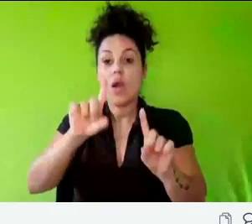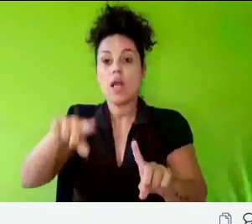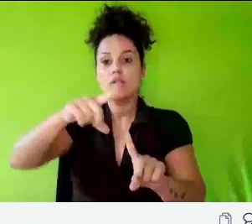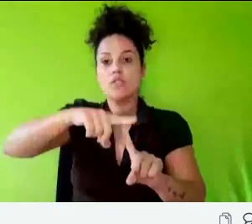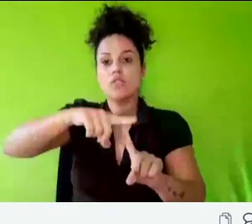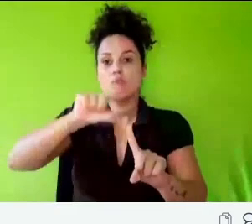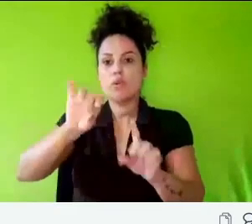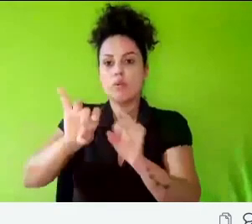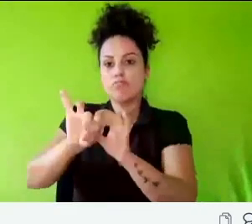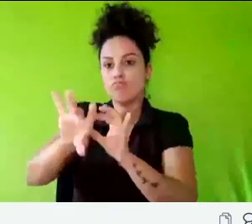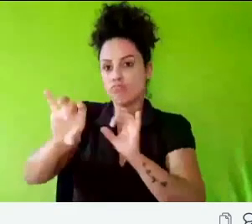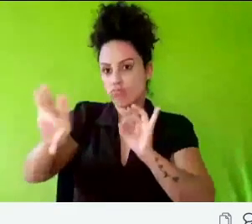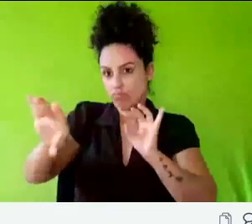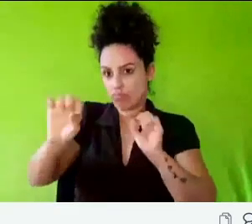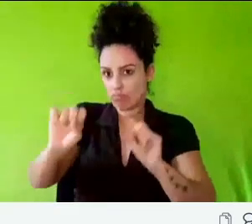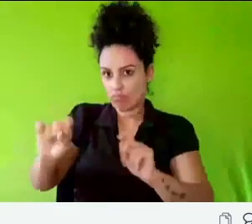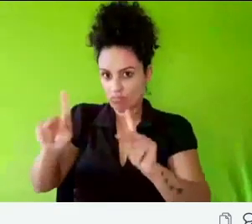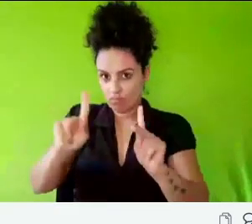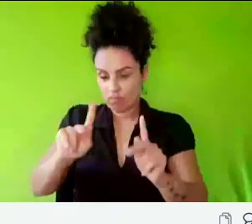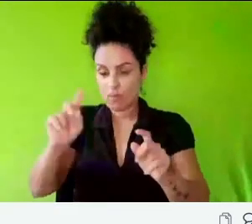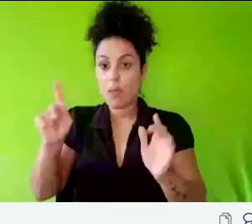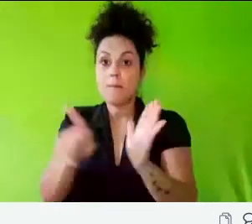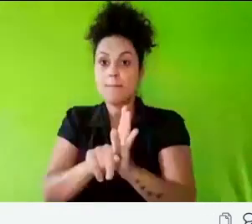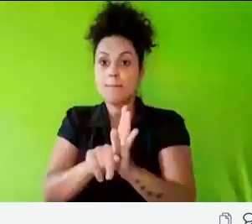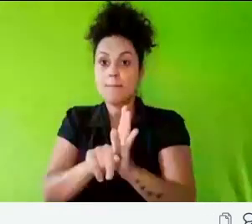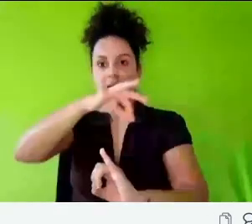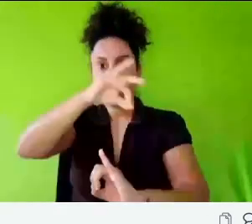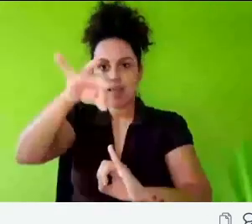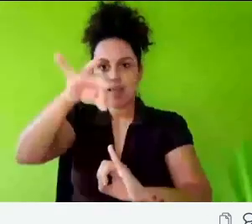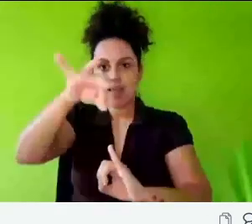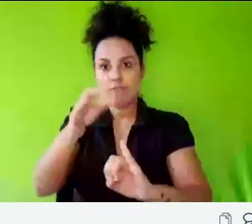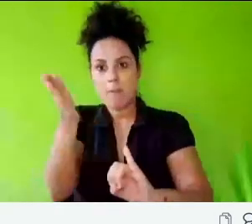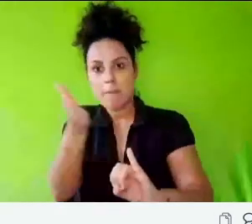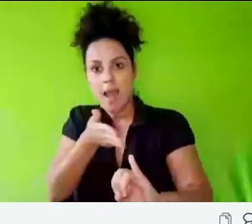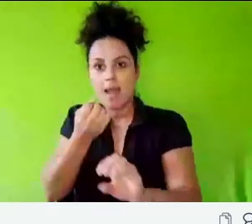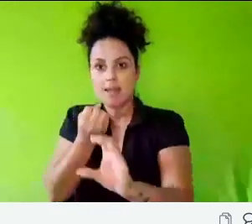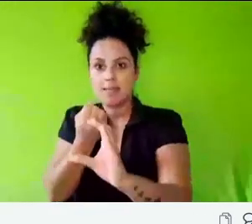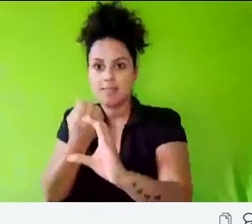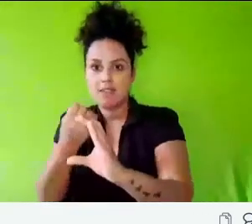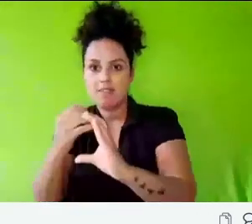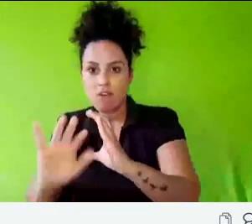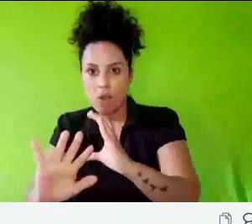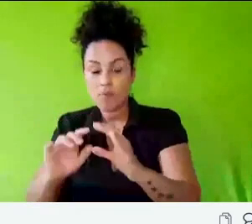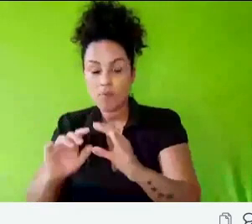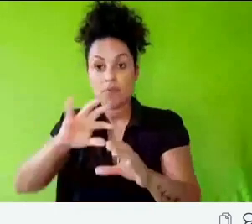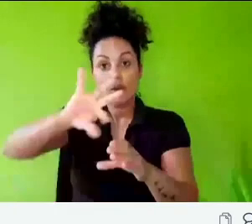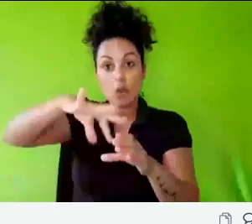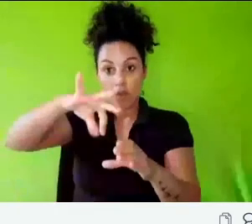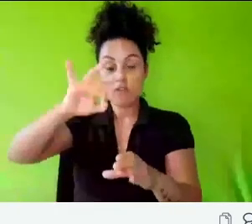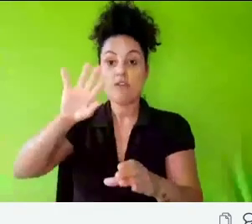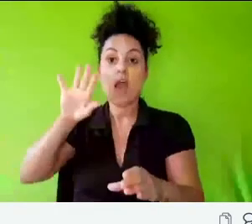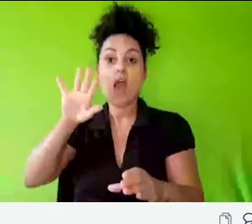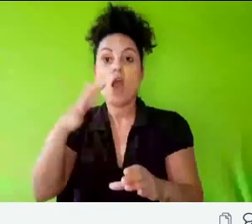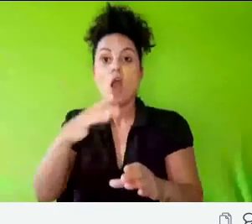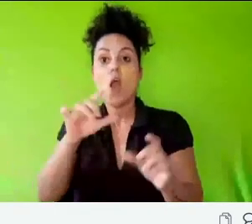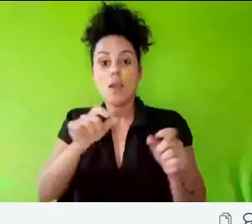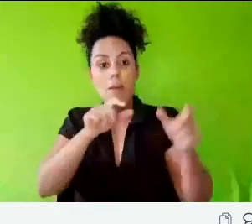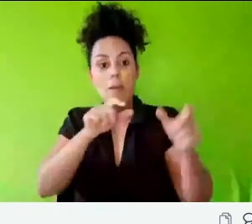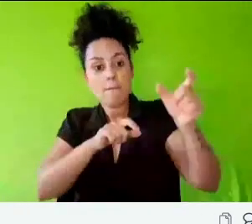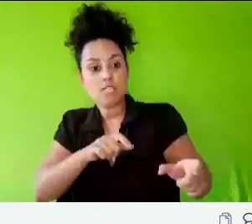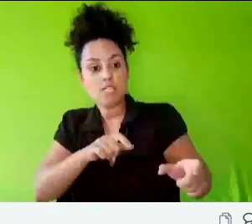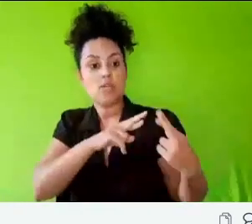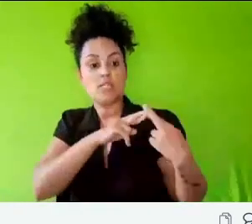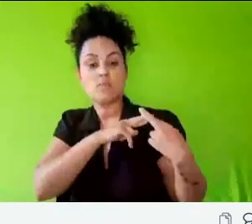distância, do IPES/CEFOL. O sorteio ocorrerá sobre a responsabilidade dos seguintes